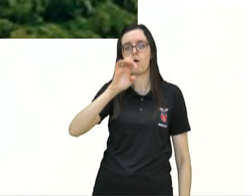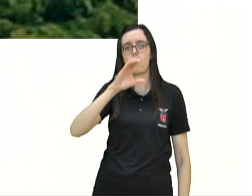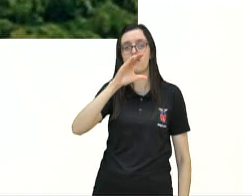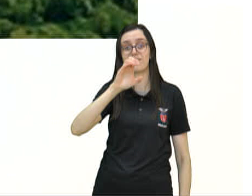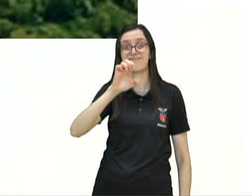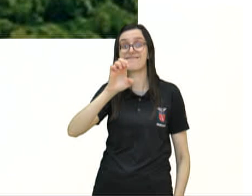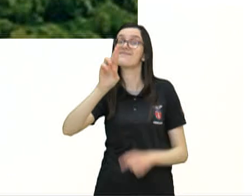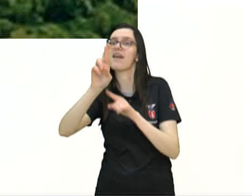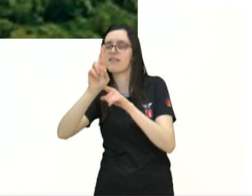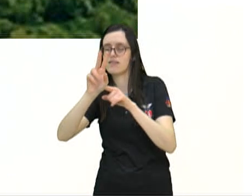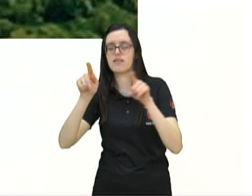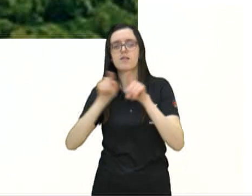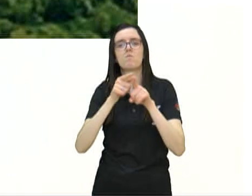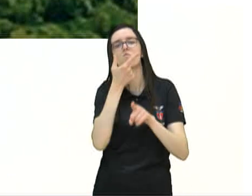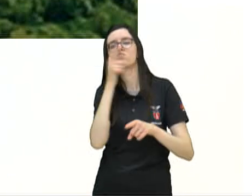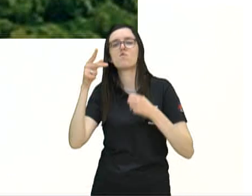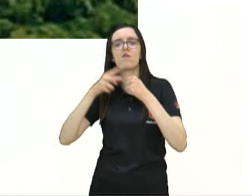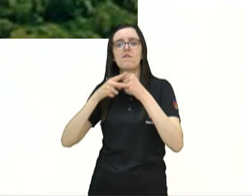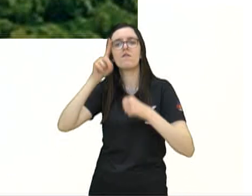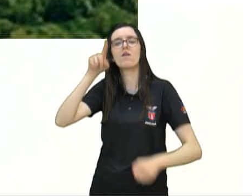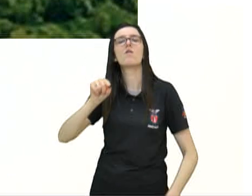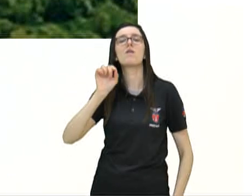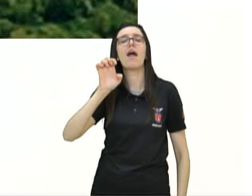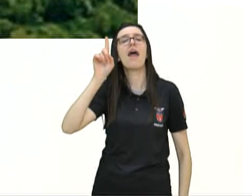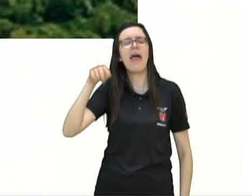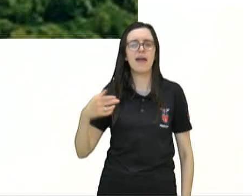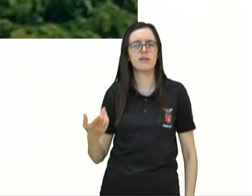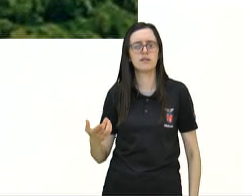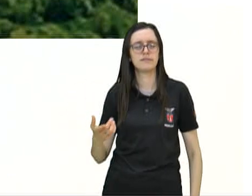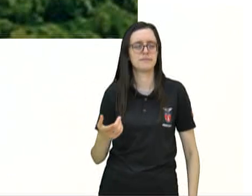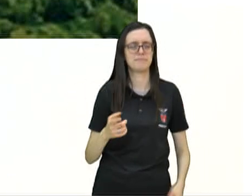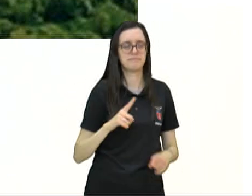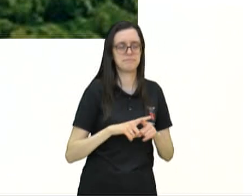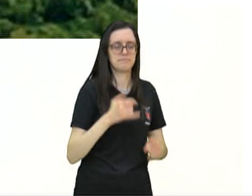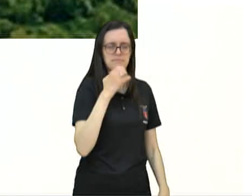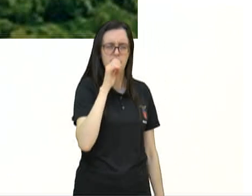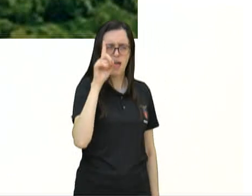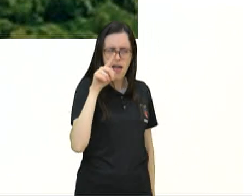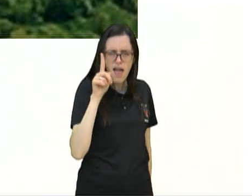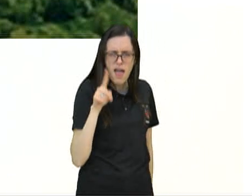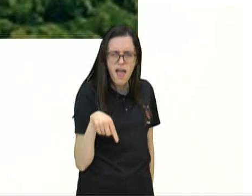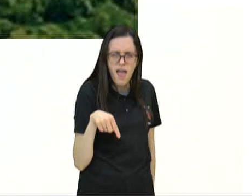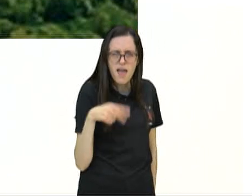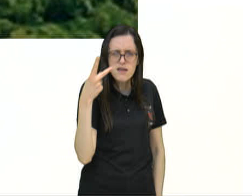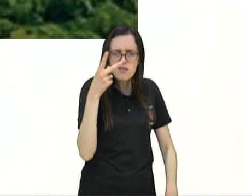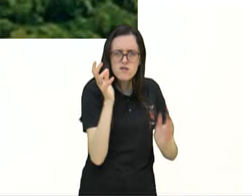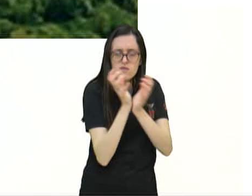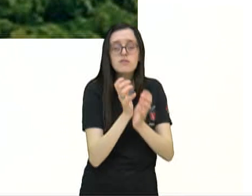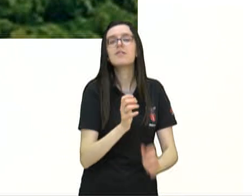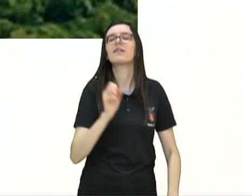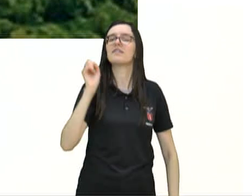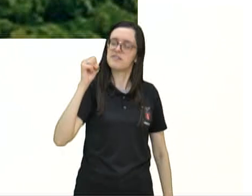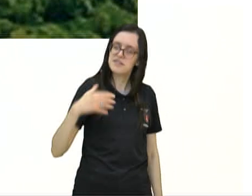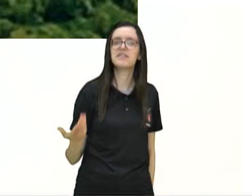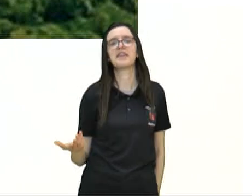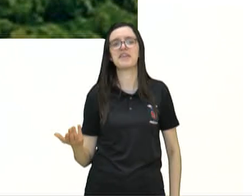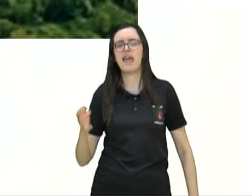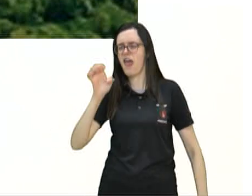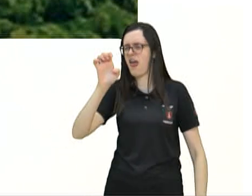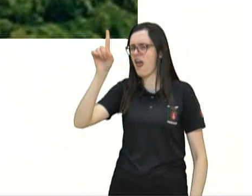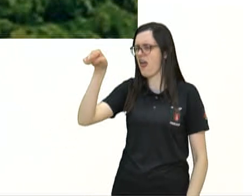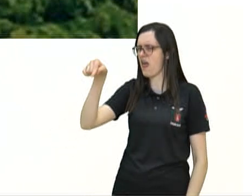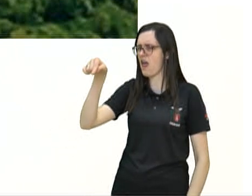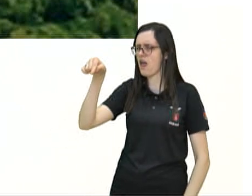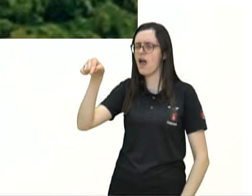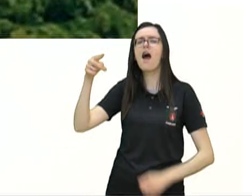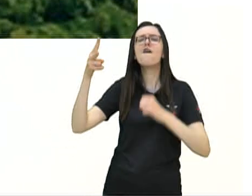acontecer. E depois eu tenho o é. Ah, mas o é também faz parte da segunda conjugação? Claro que faz. Por quê?